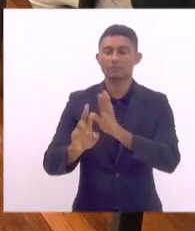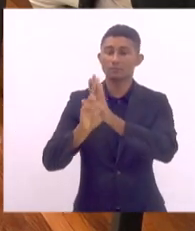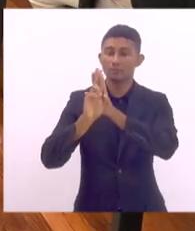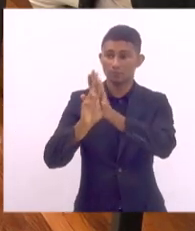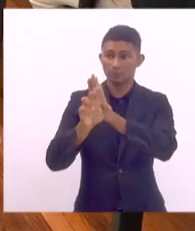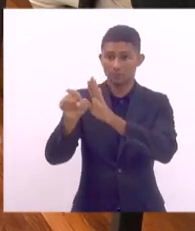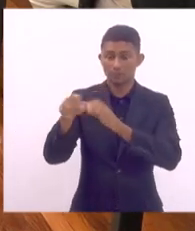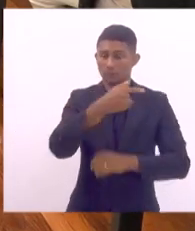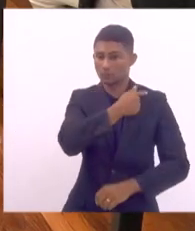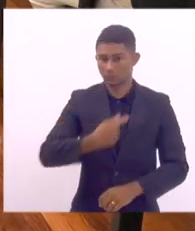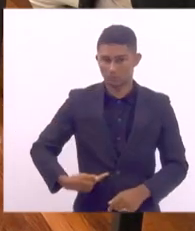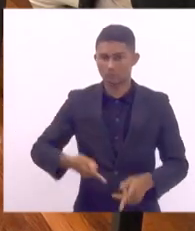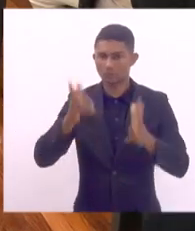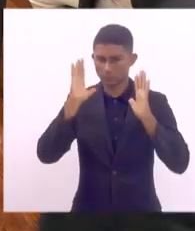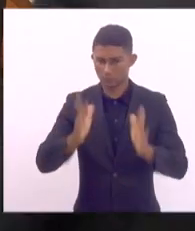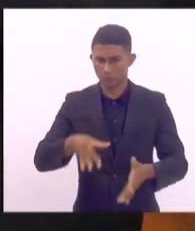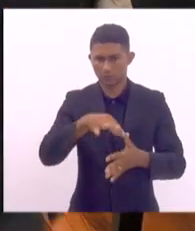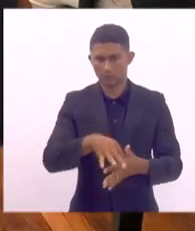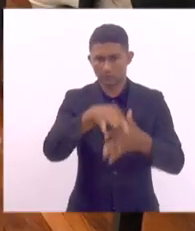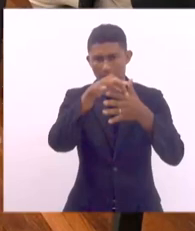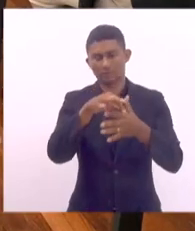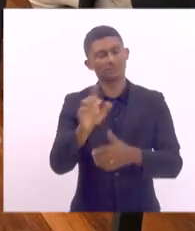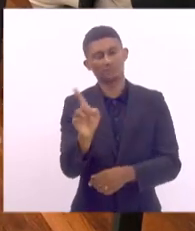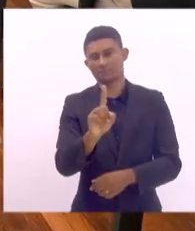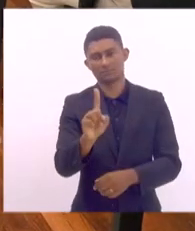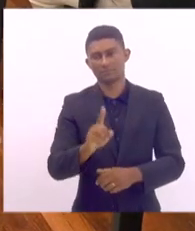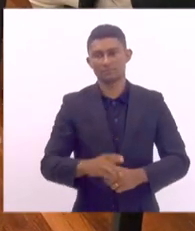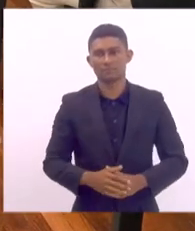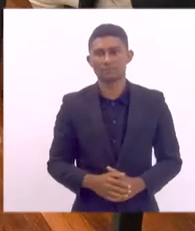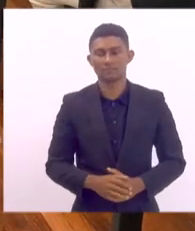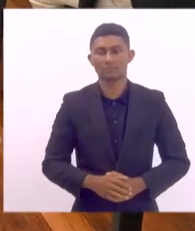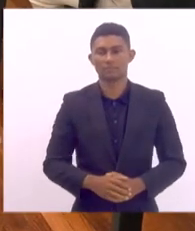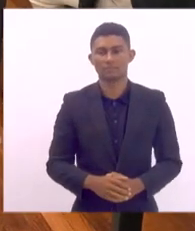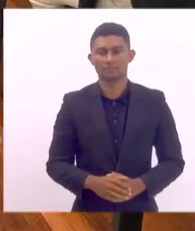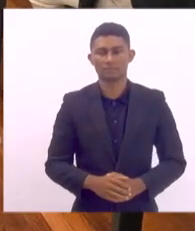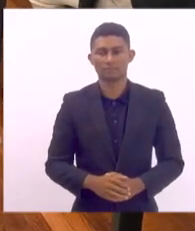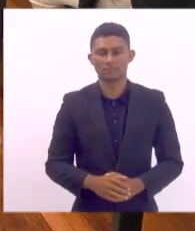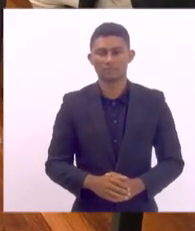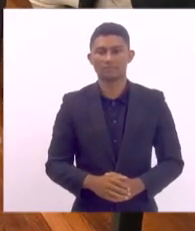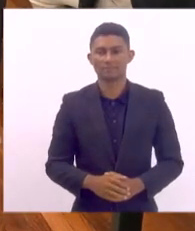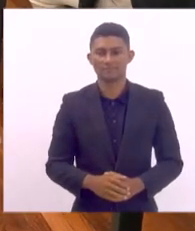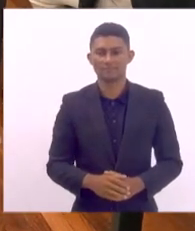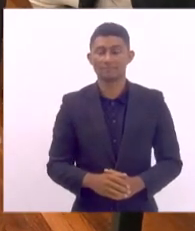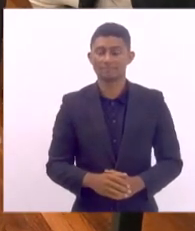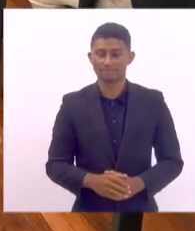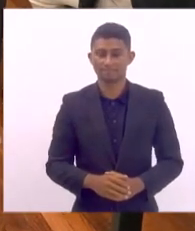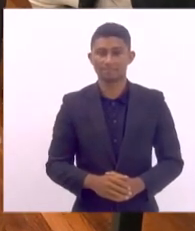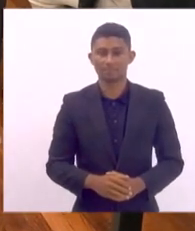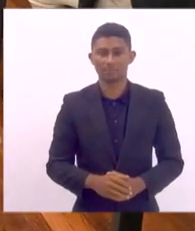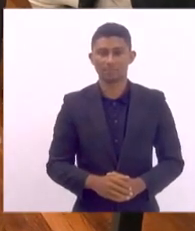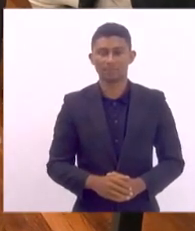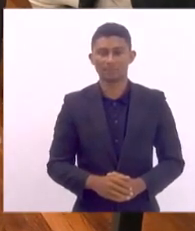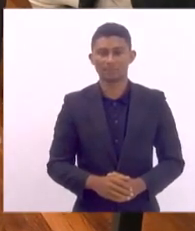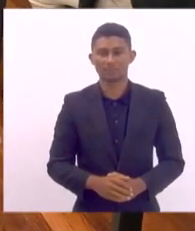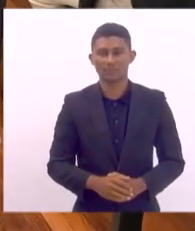líder. Já chegou para cá, doutor? Estou emprestado. Tem juízo, né?